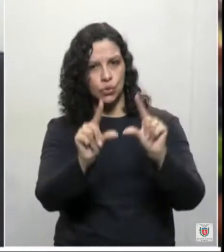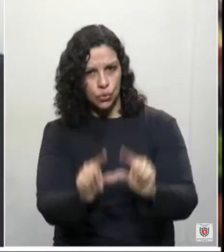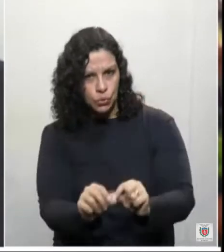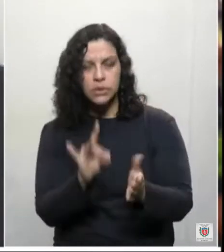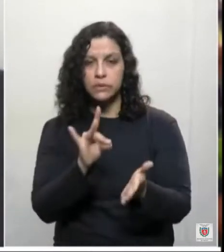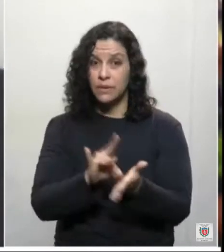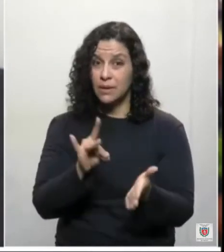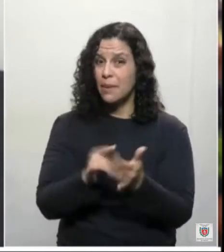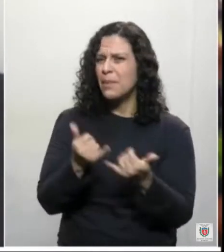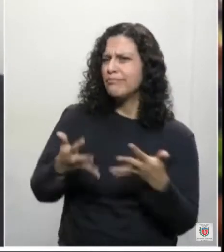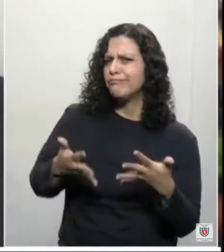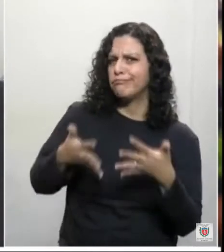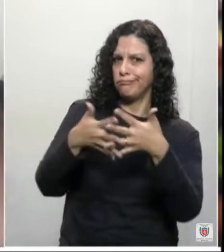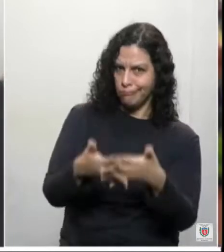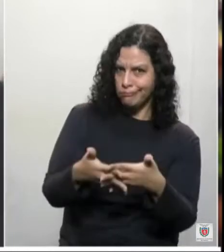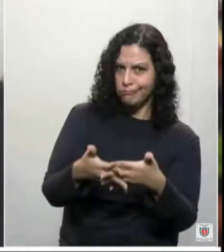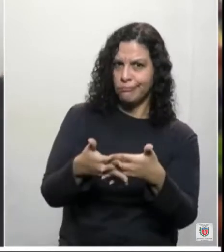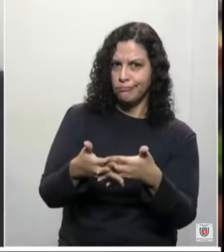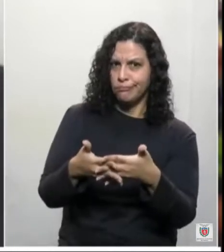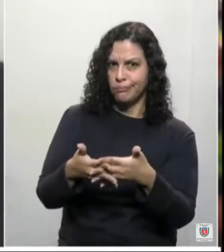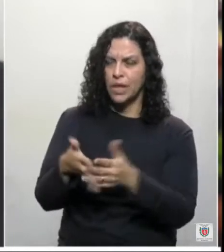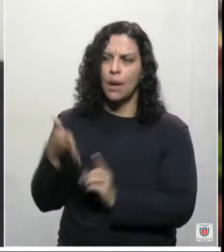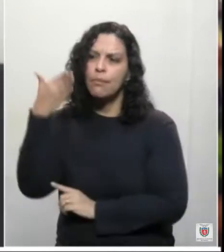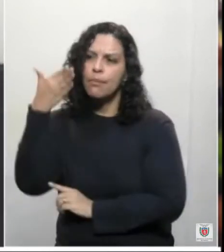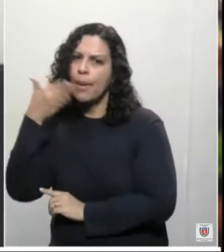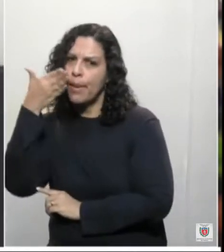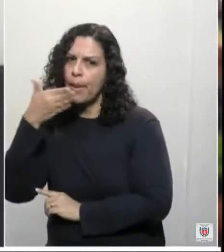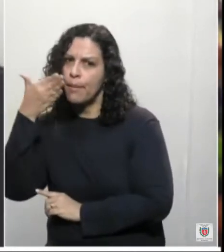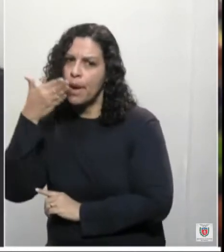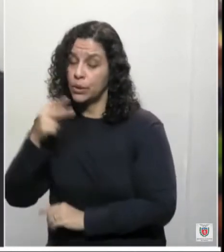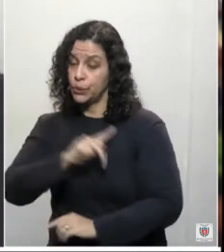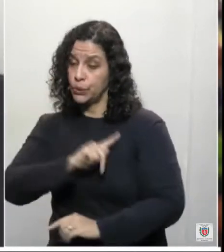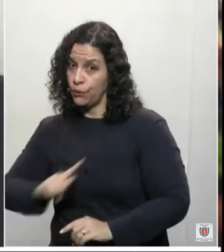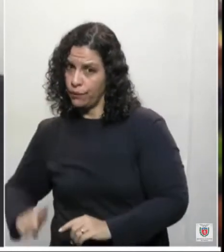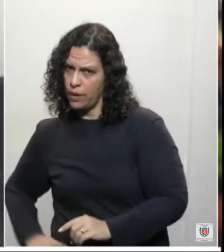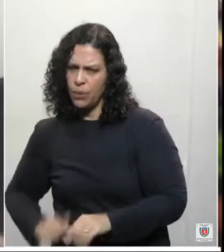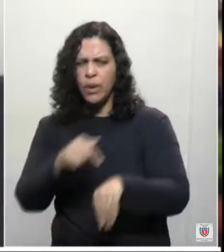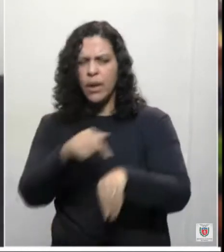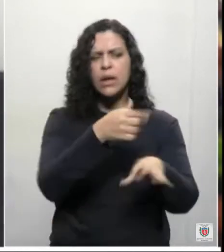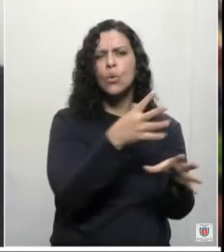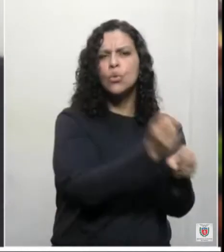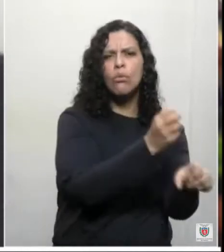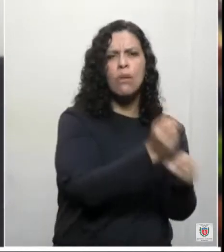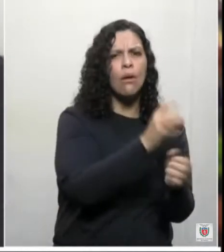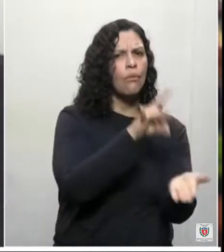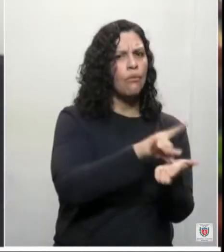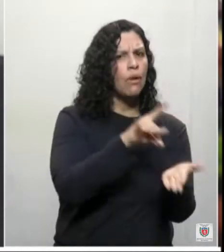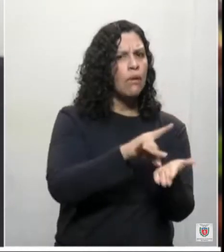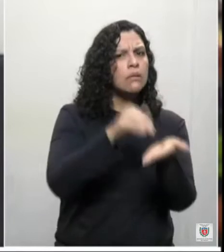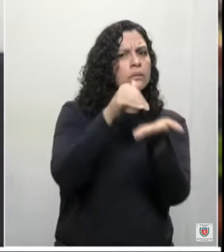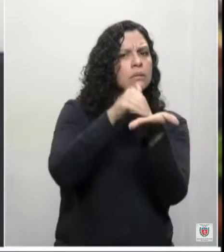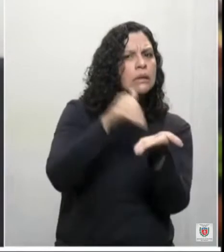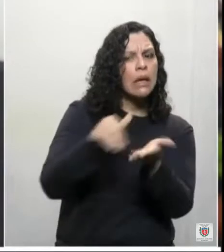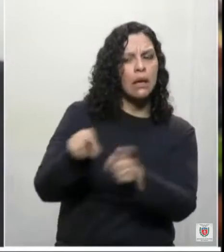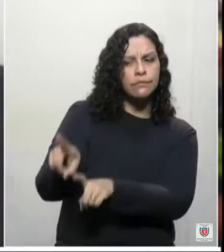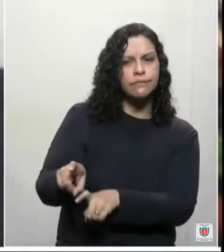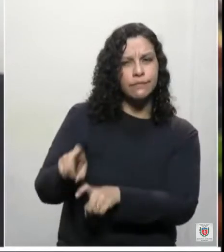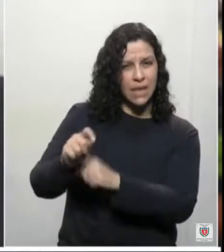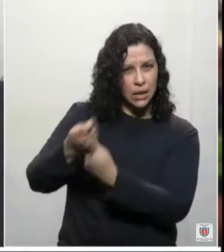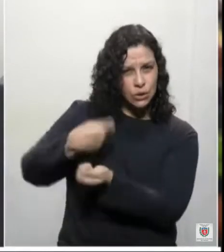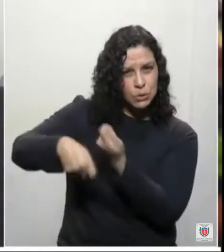a gente vê uma confusão entre o discurso do governo e a prática numérica que vem sendo feita pela Secretaria de Fazenda. O